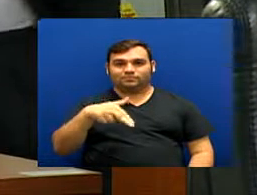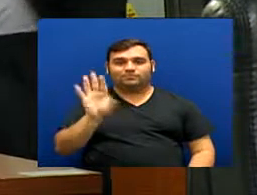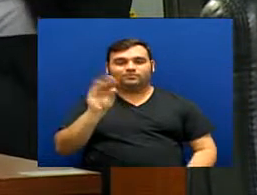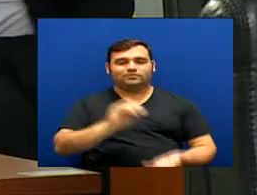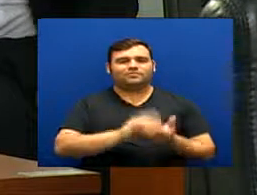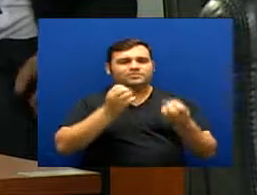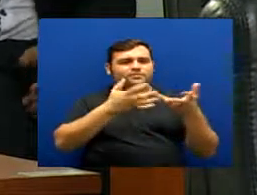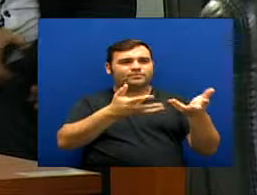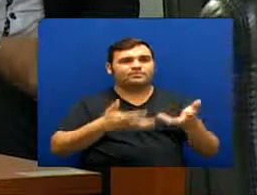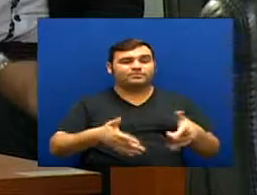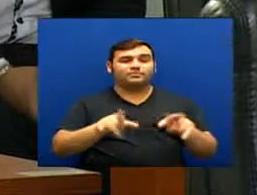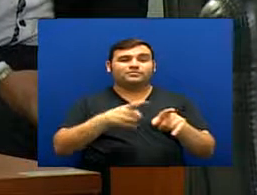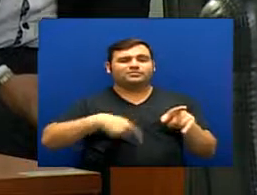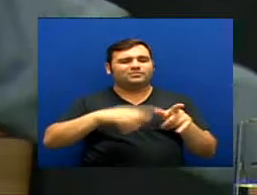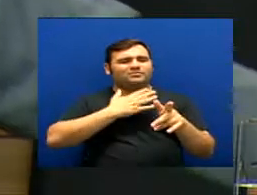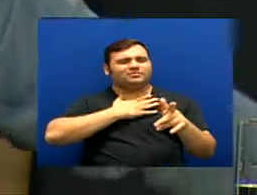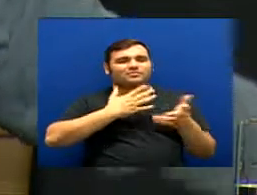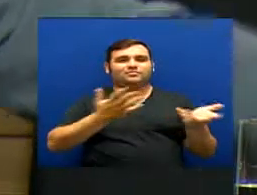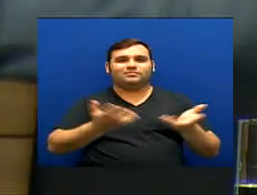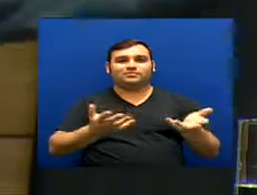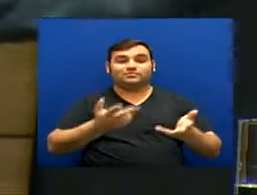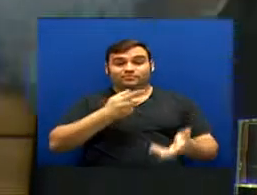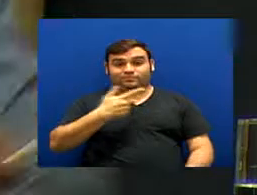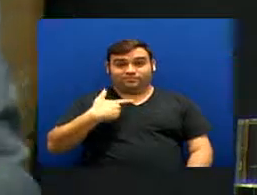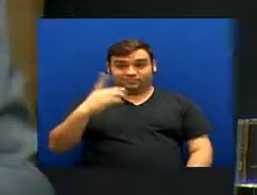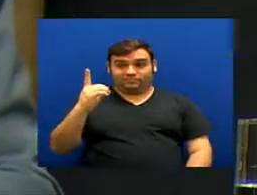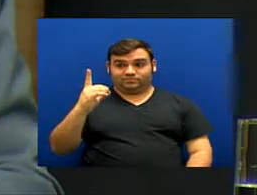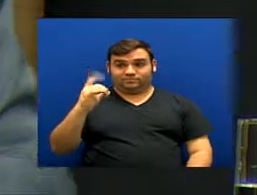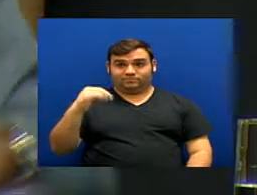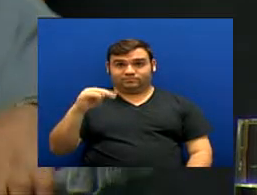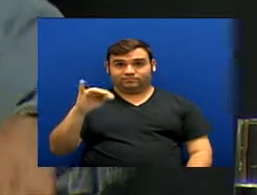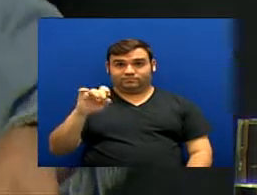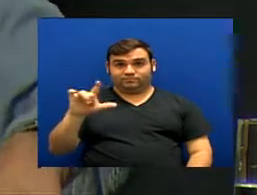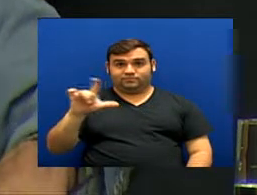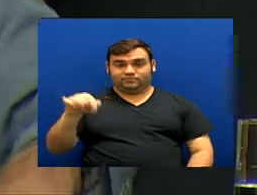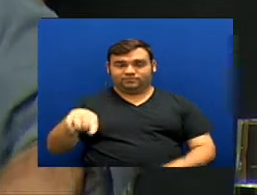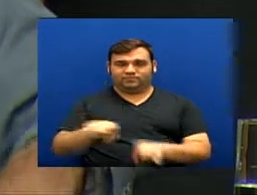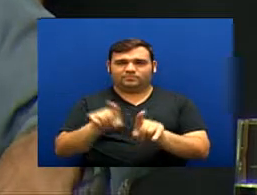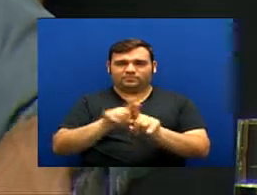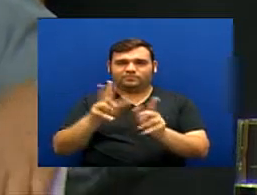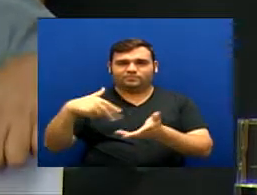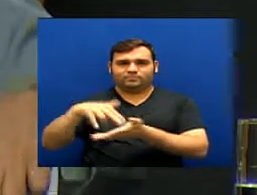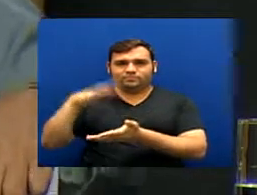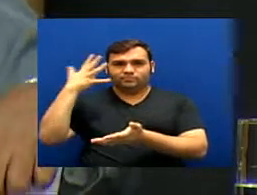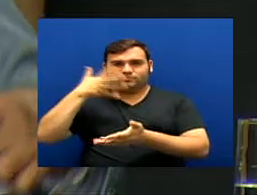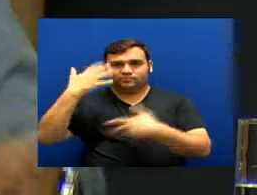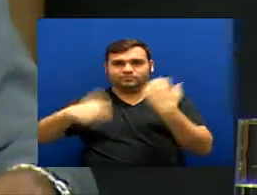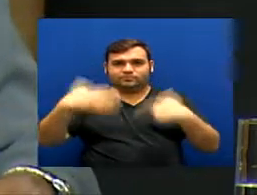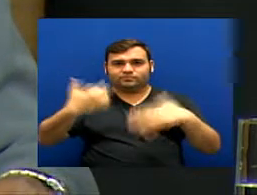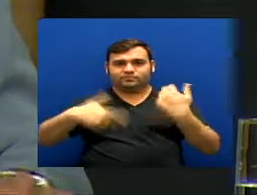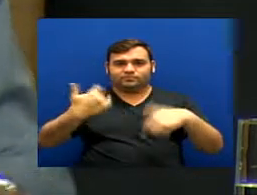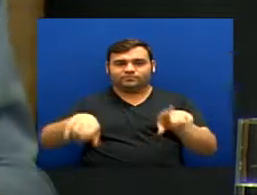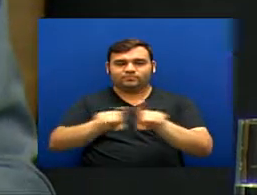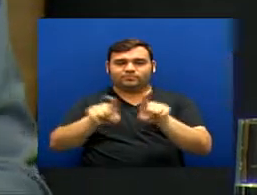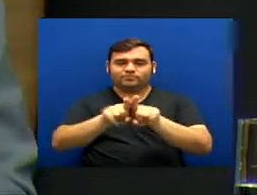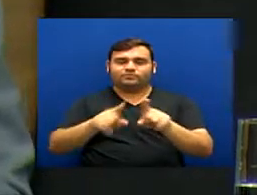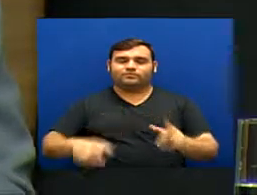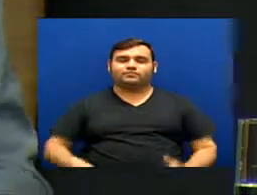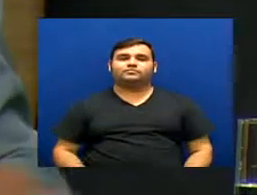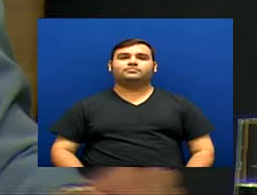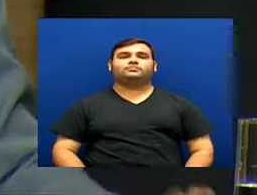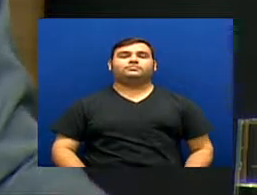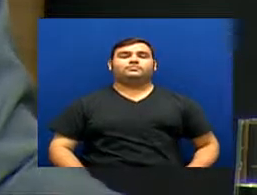Aparecida, gostaria de convidá-la, onde está a irmã Aparecida? Vem aqui, representando a irmã, aqui para a nossa... Só está